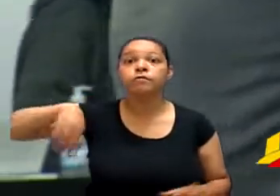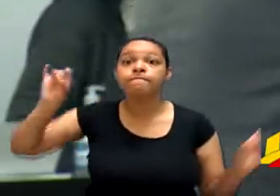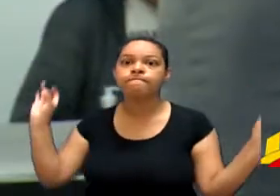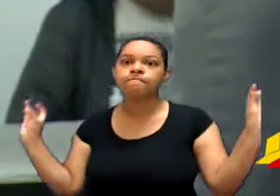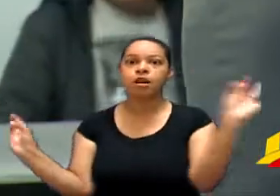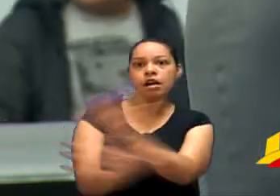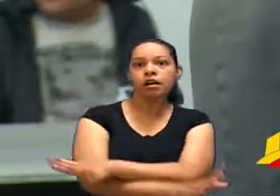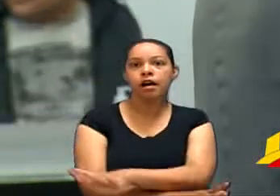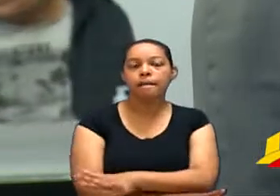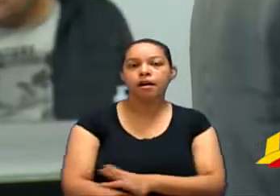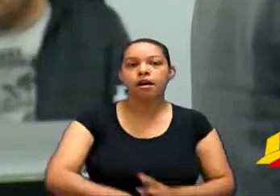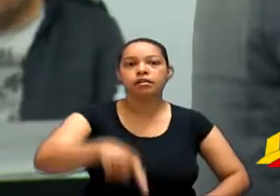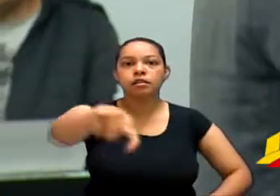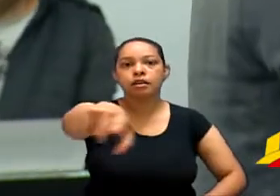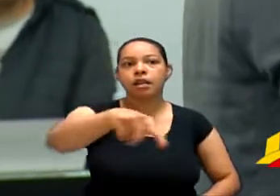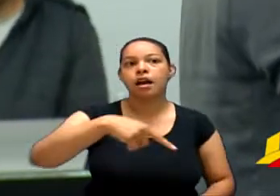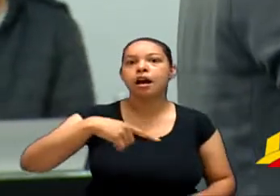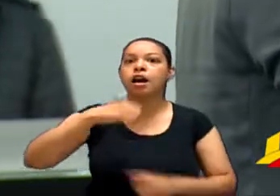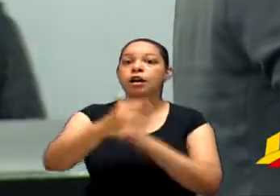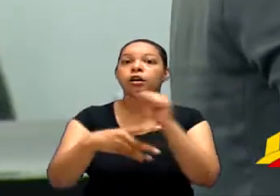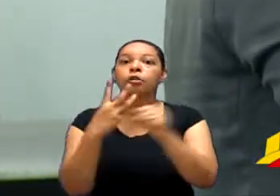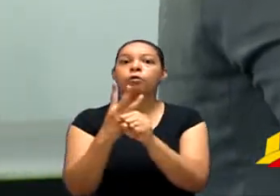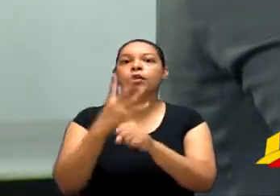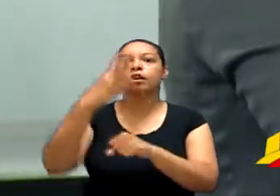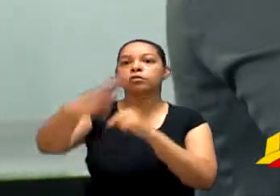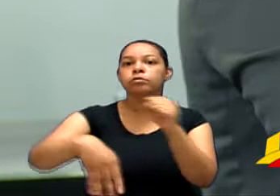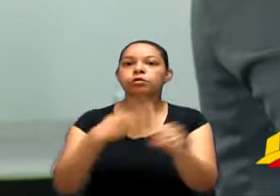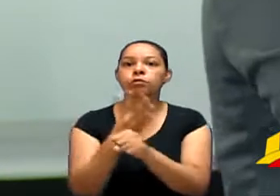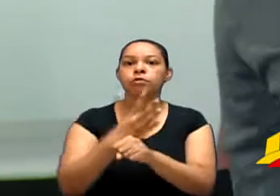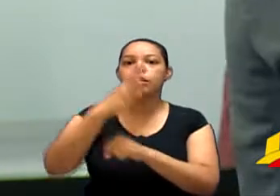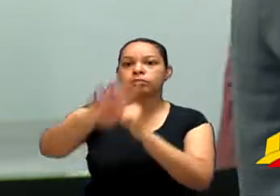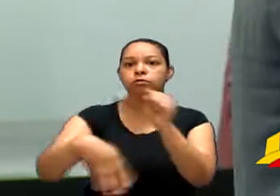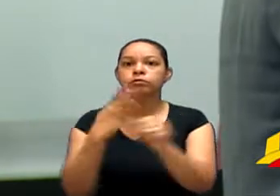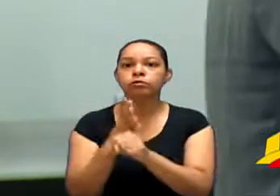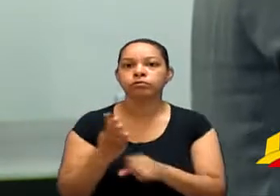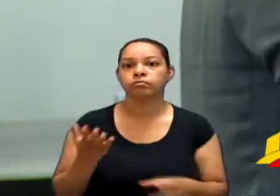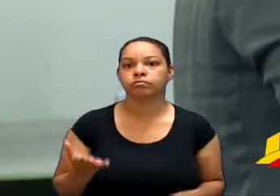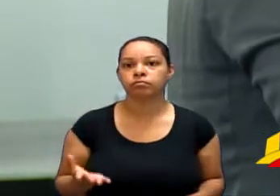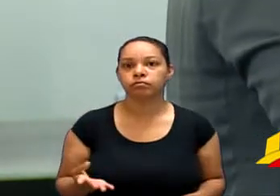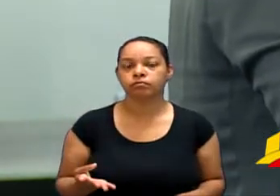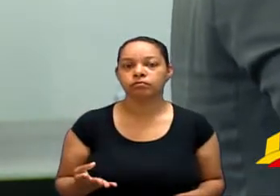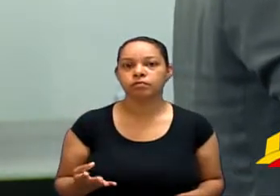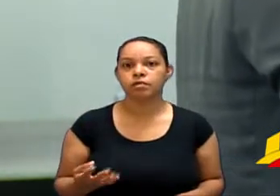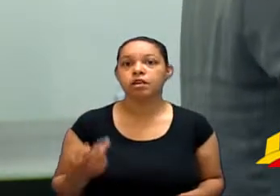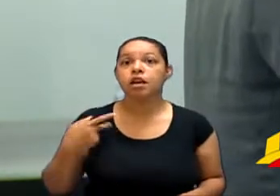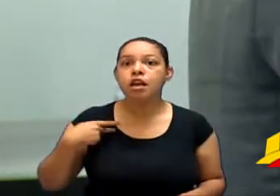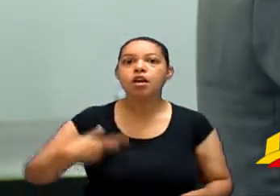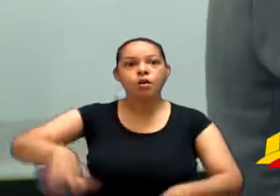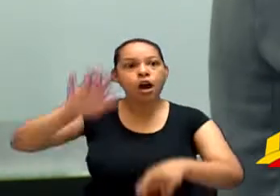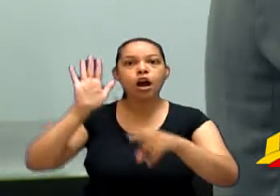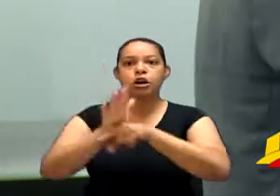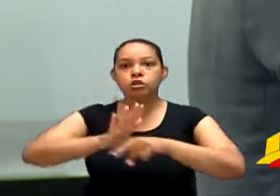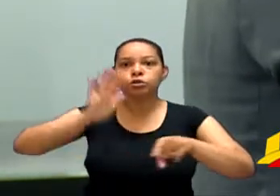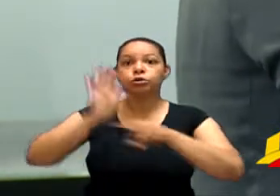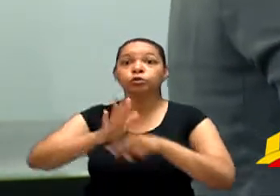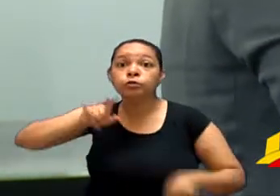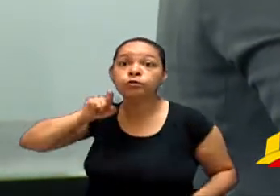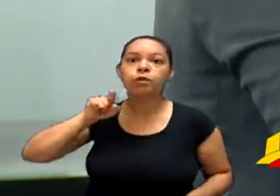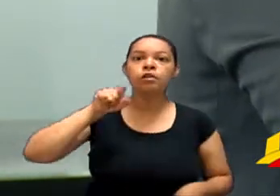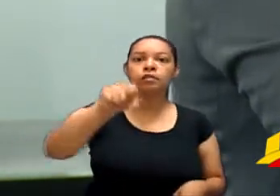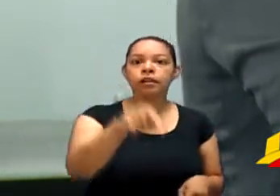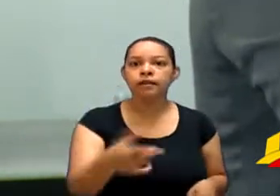deputado a pessoa só vê o deputado de quatro em quatro anos porque além de eu atender você vereador que é meu primo que eu amo deu atender o prefeito